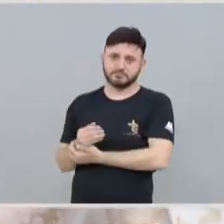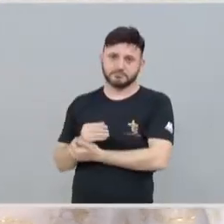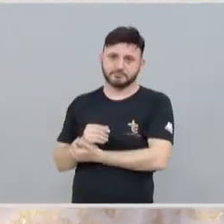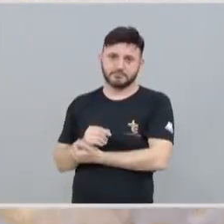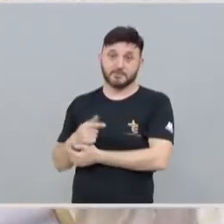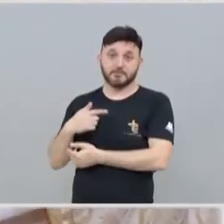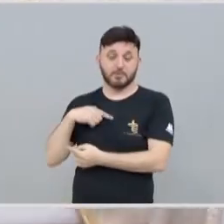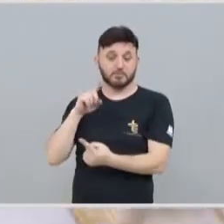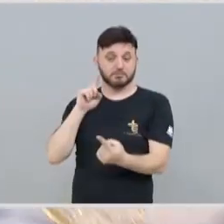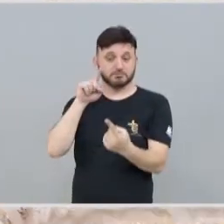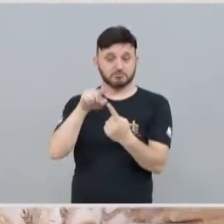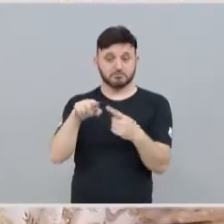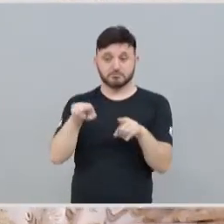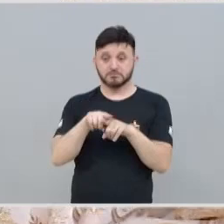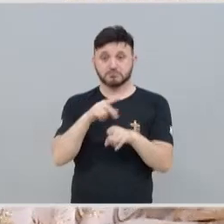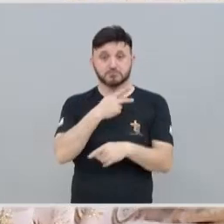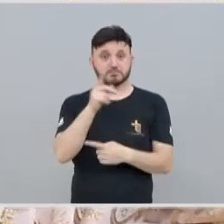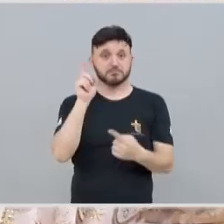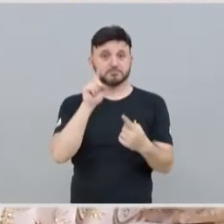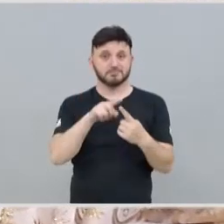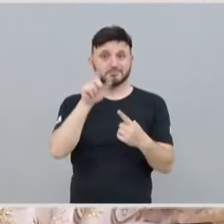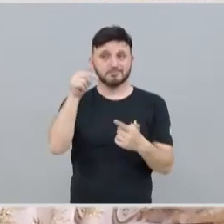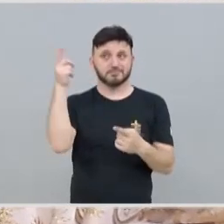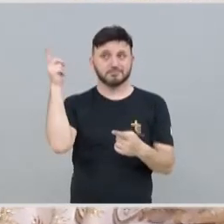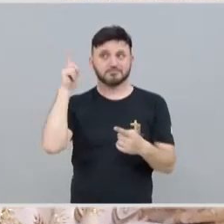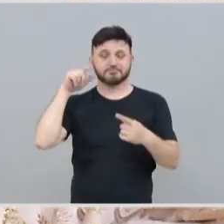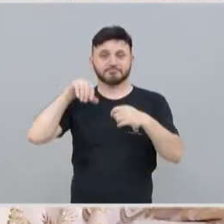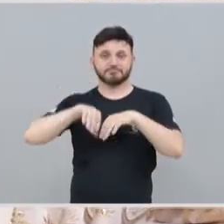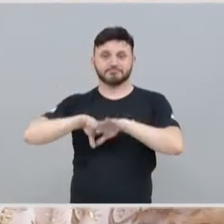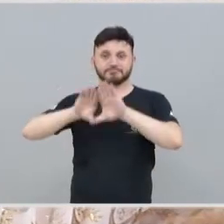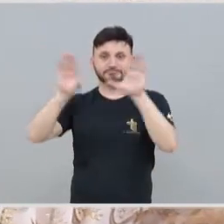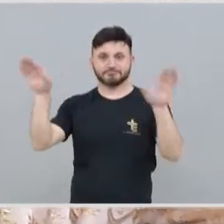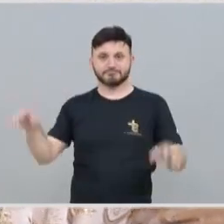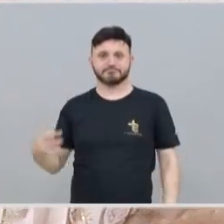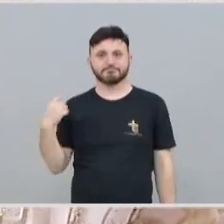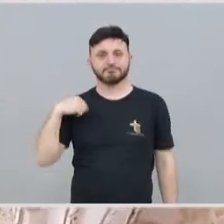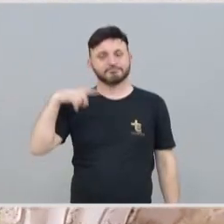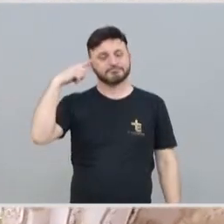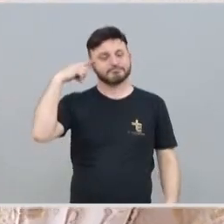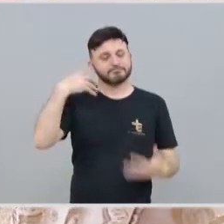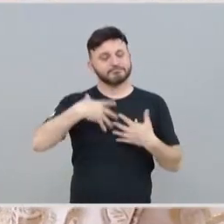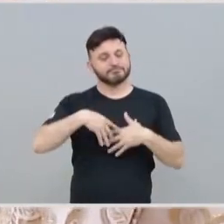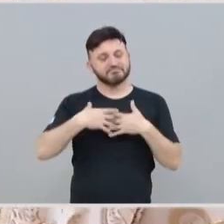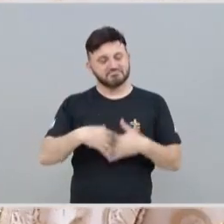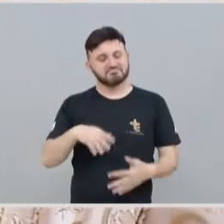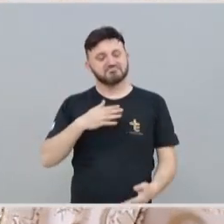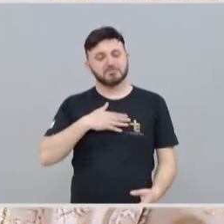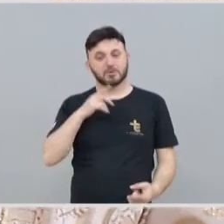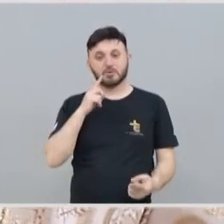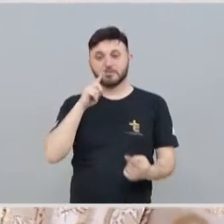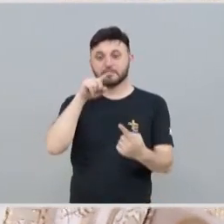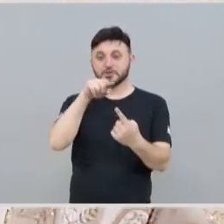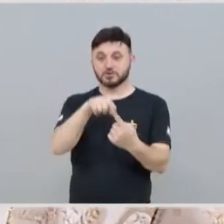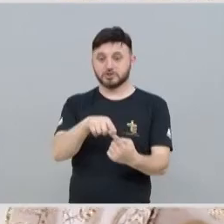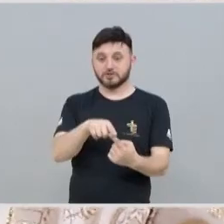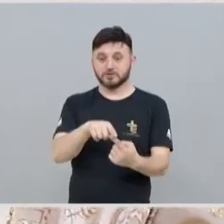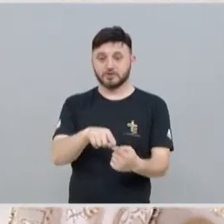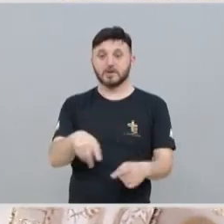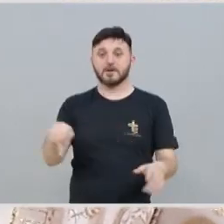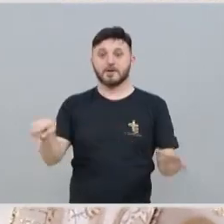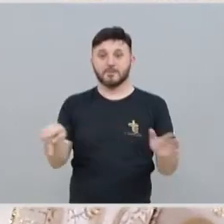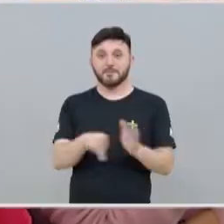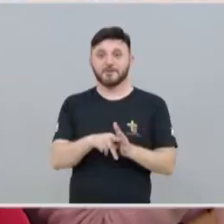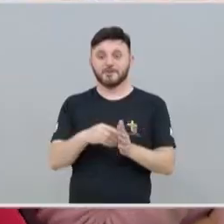em sua meta é o céu diga isso a minha meta a minha meta é o